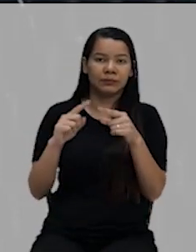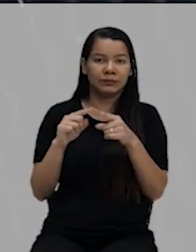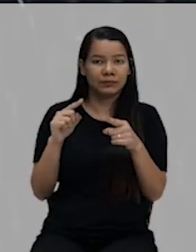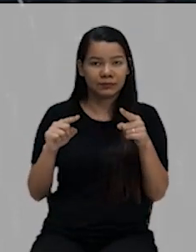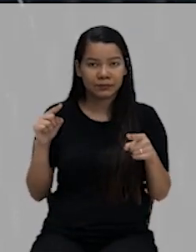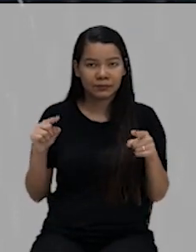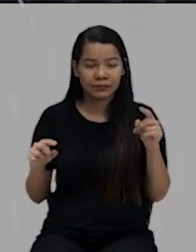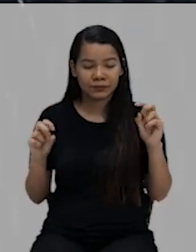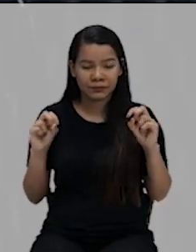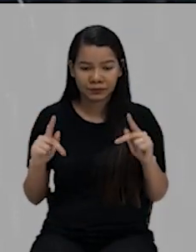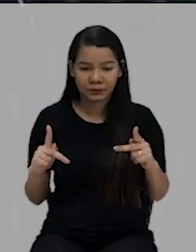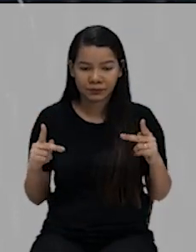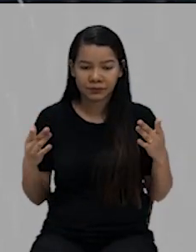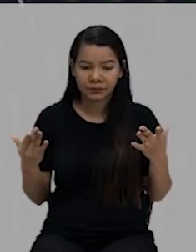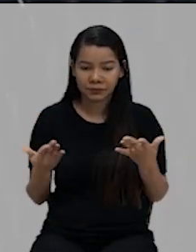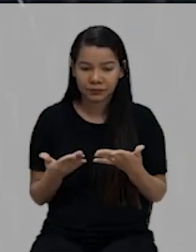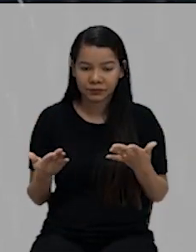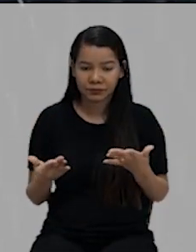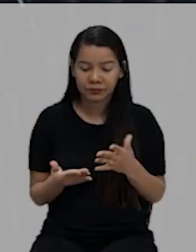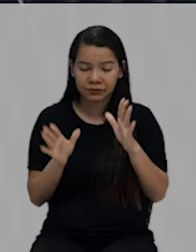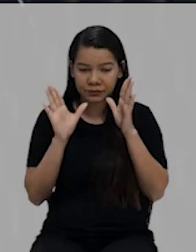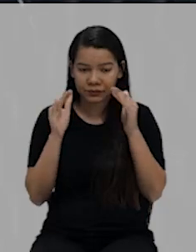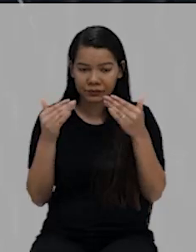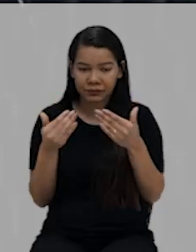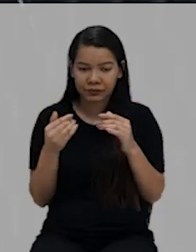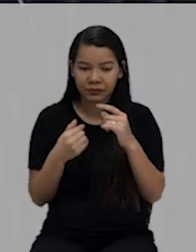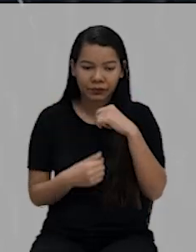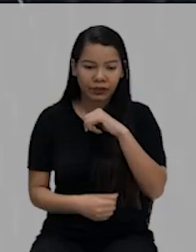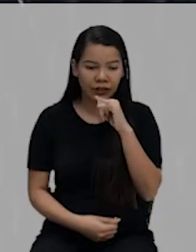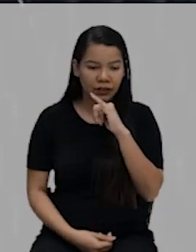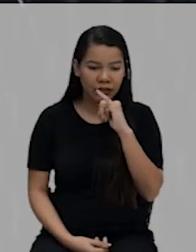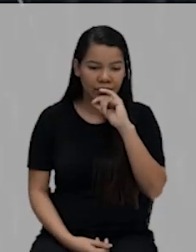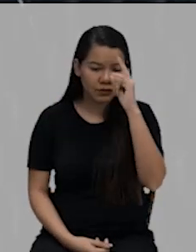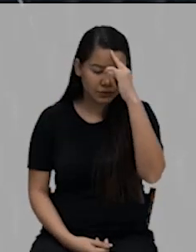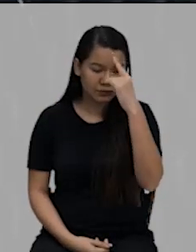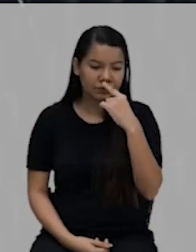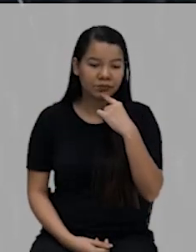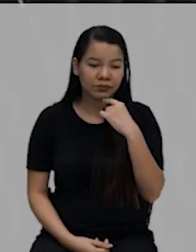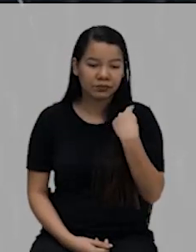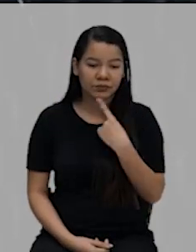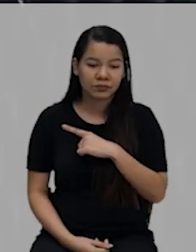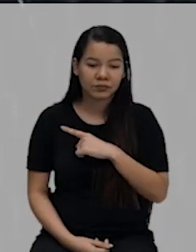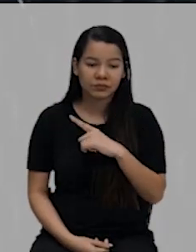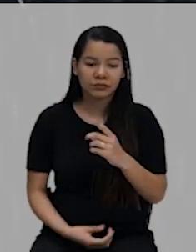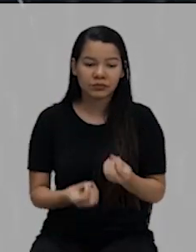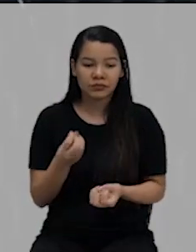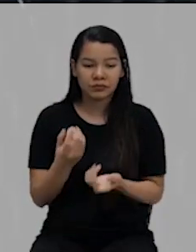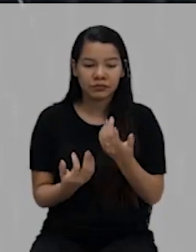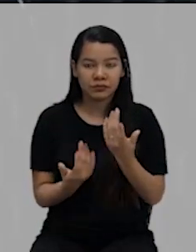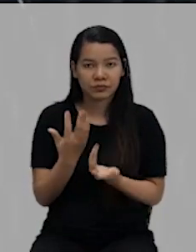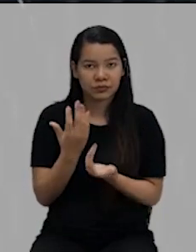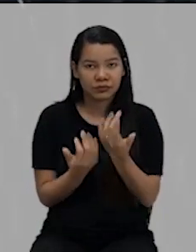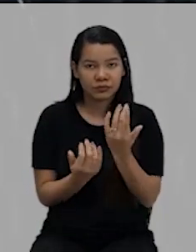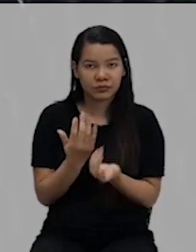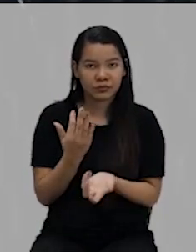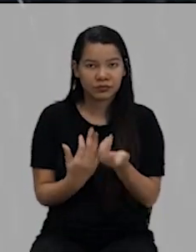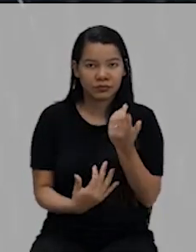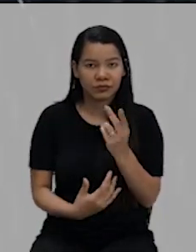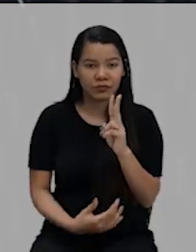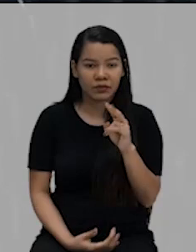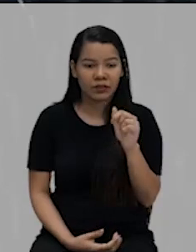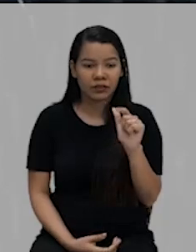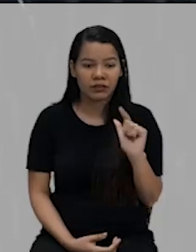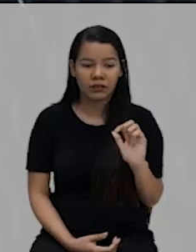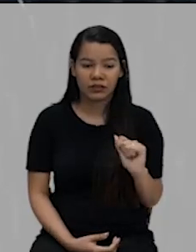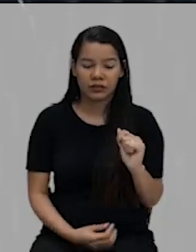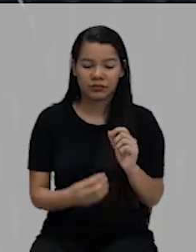só, vamos considerar essa figura aqui, que nós temos a queima de uma vela, certo?